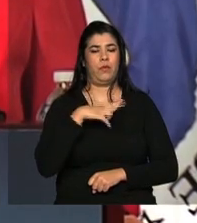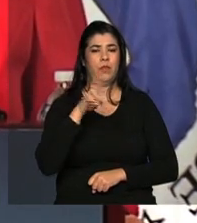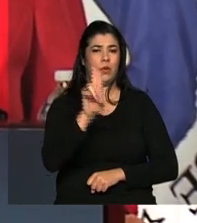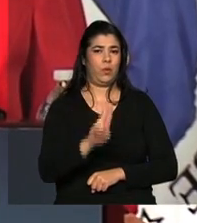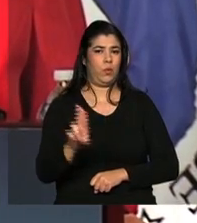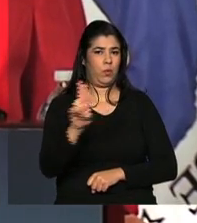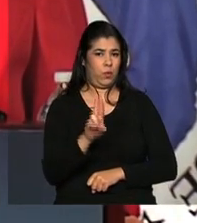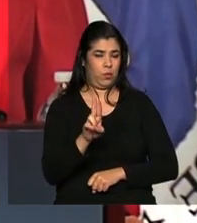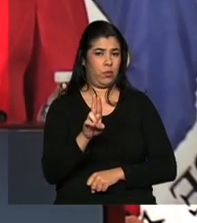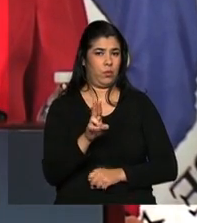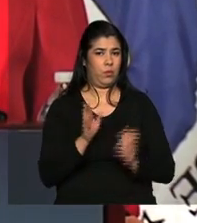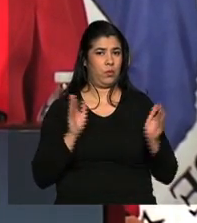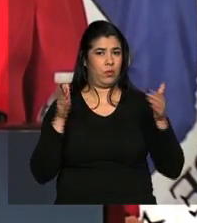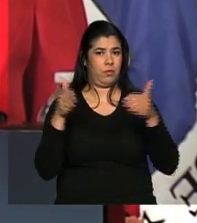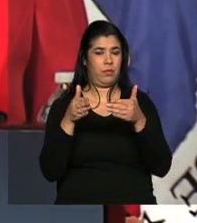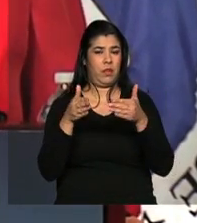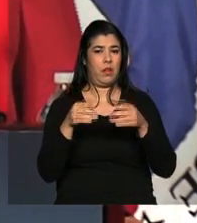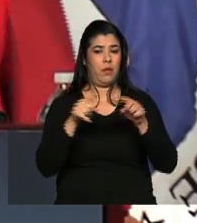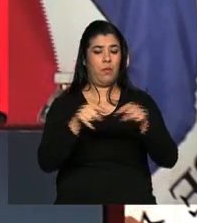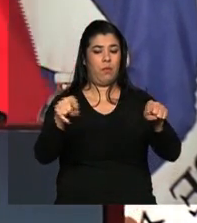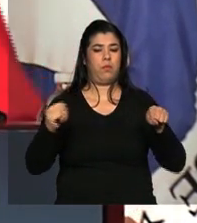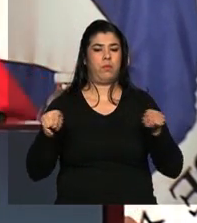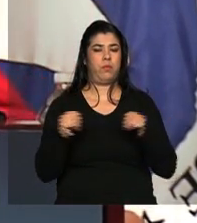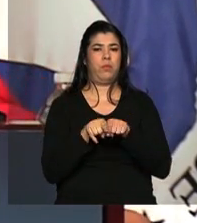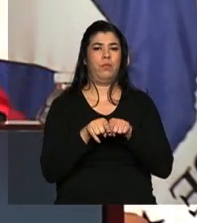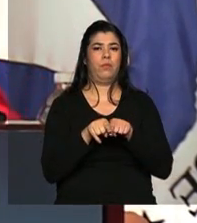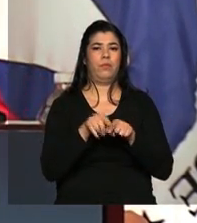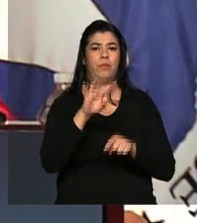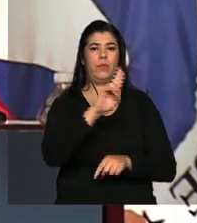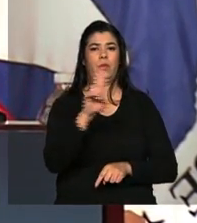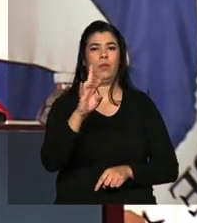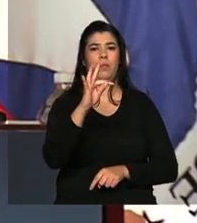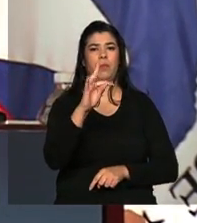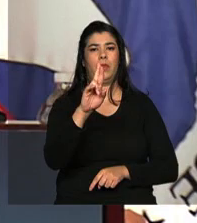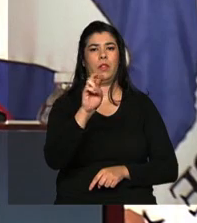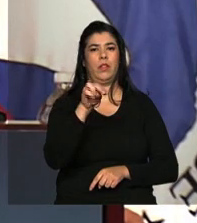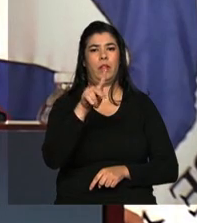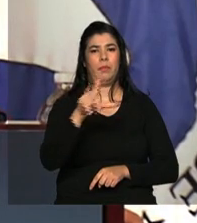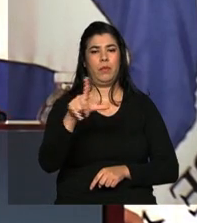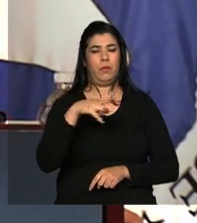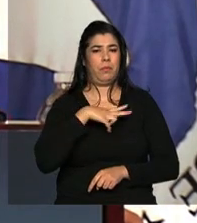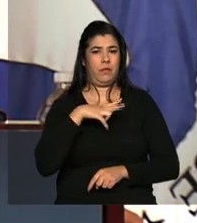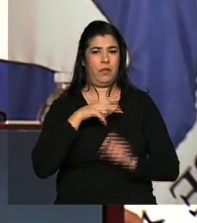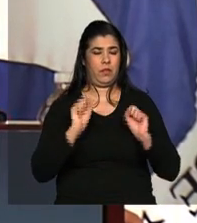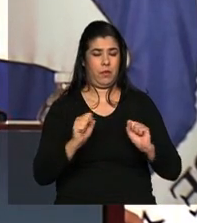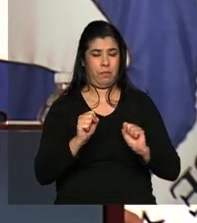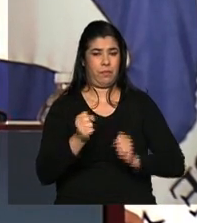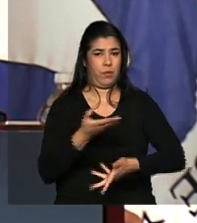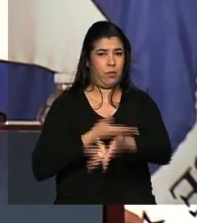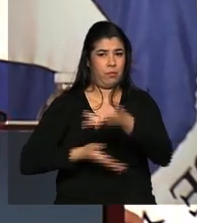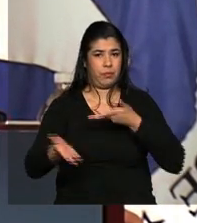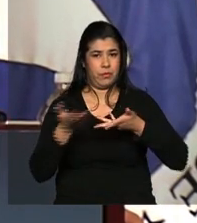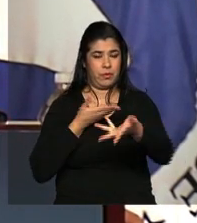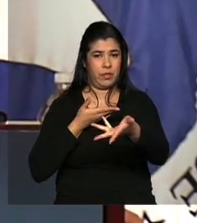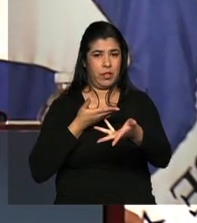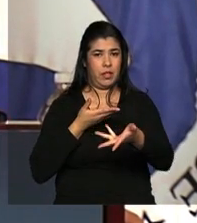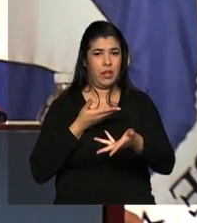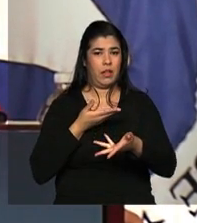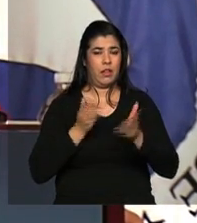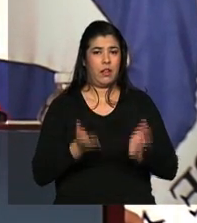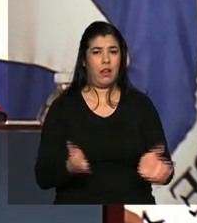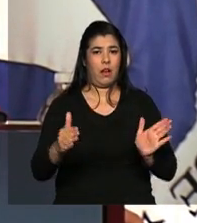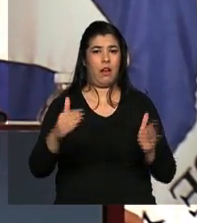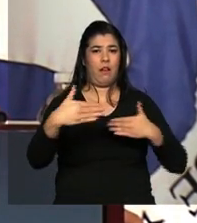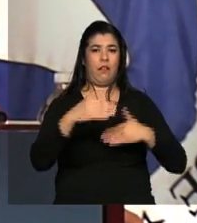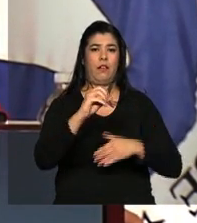uso privativo que pode manejar tanto carga própria quanto carga de terceiros. Com